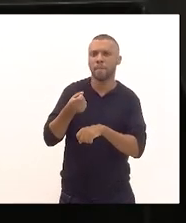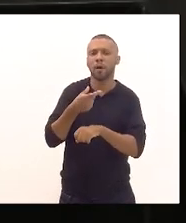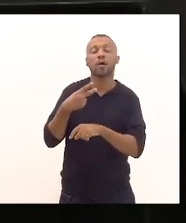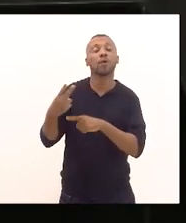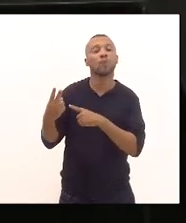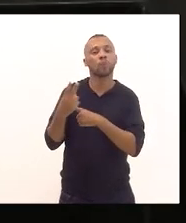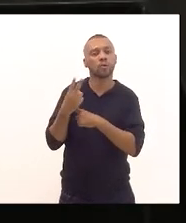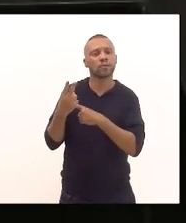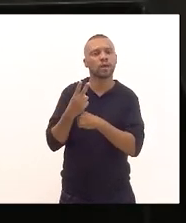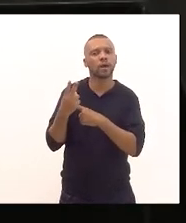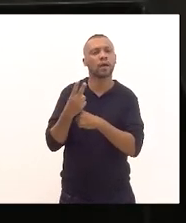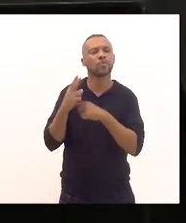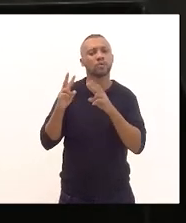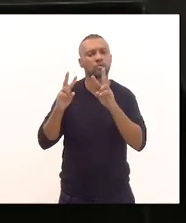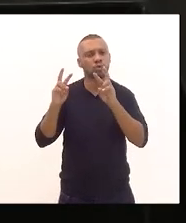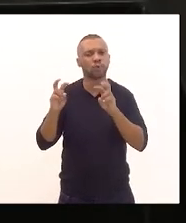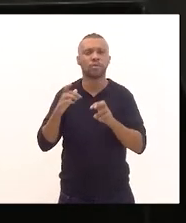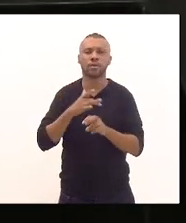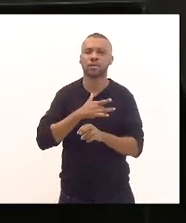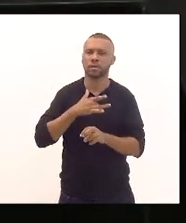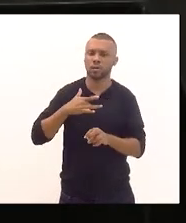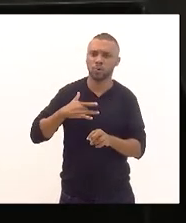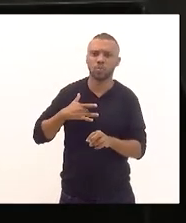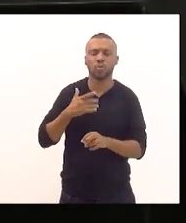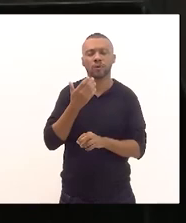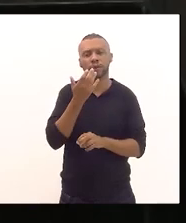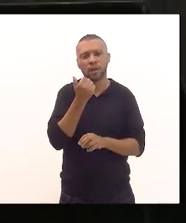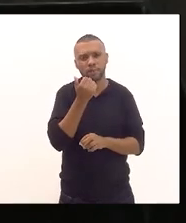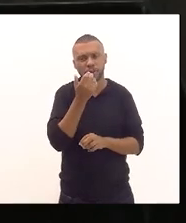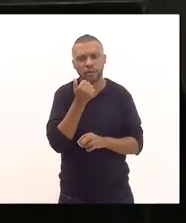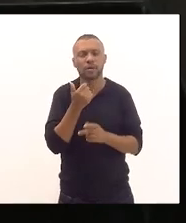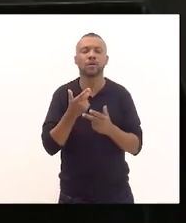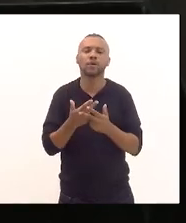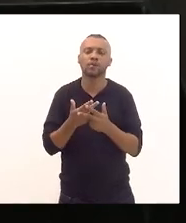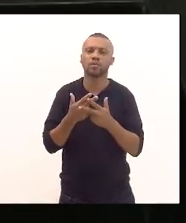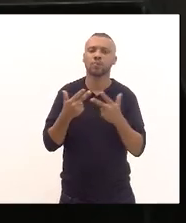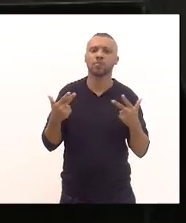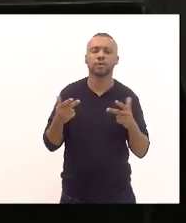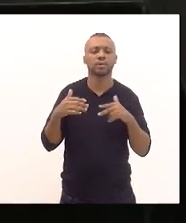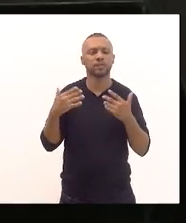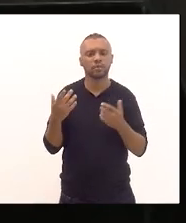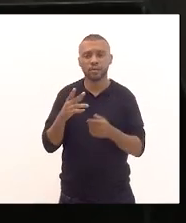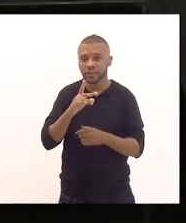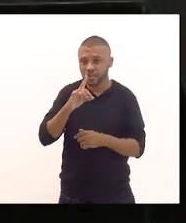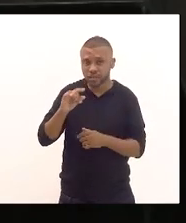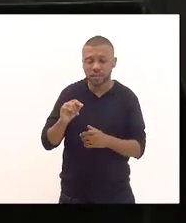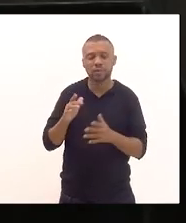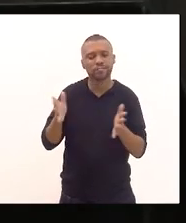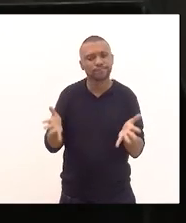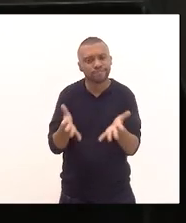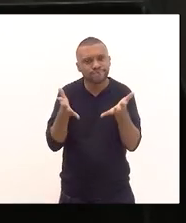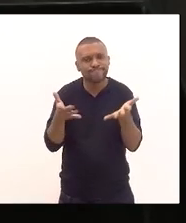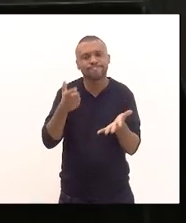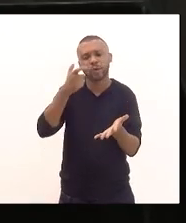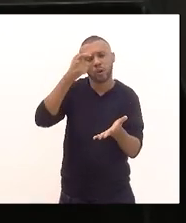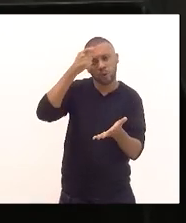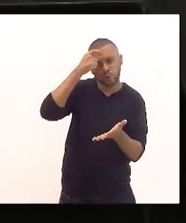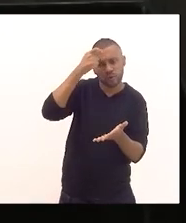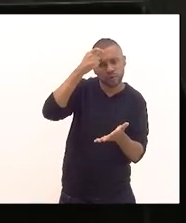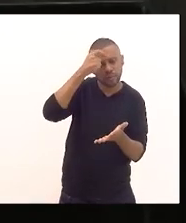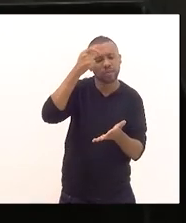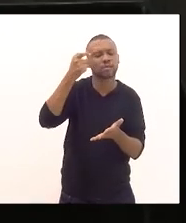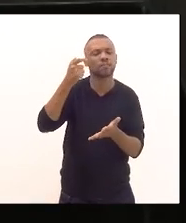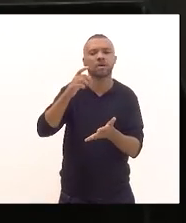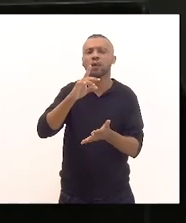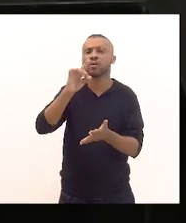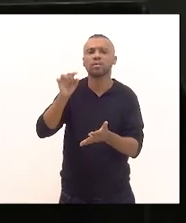de cuidados em relação à sua saúde a sua alimentação Então nesse dia da conscientização é um dia